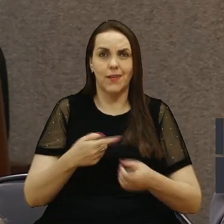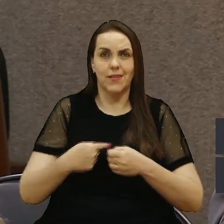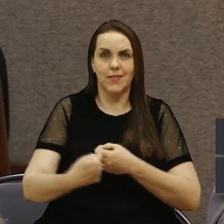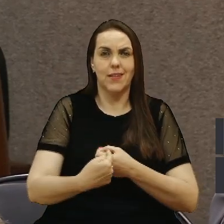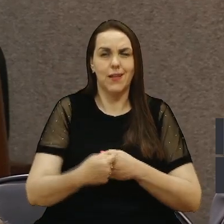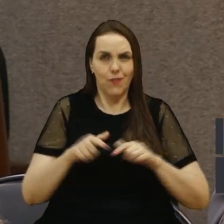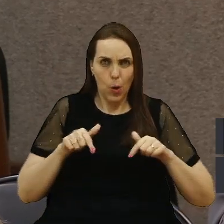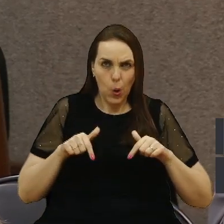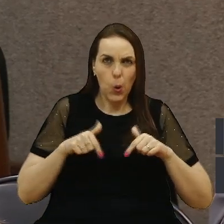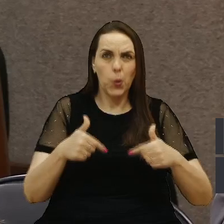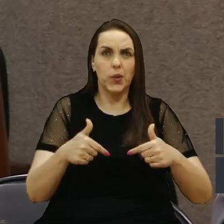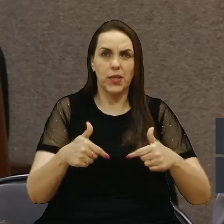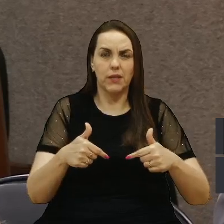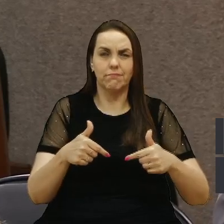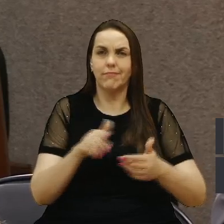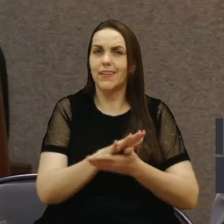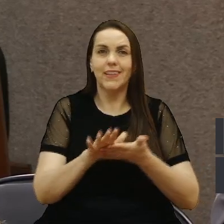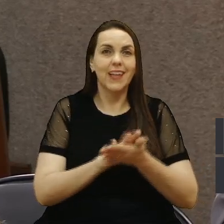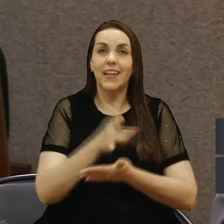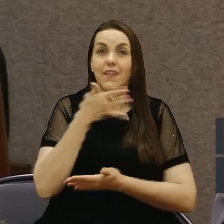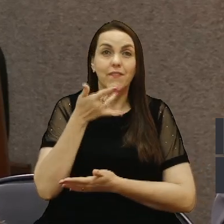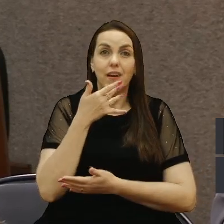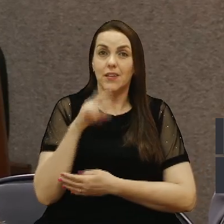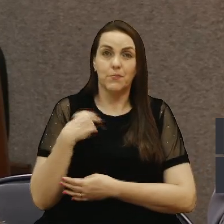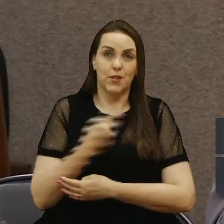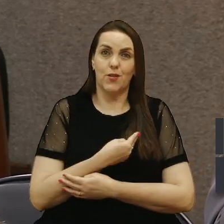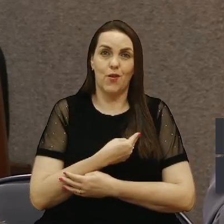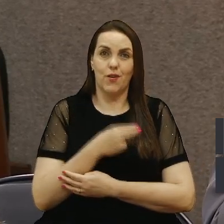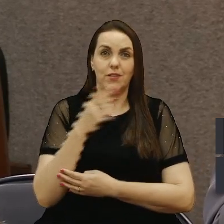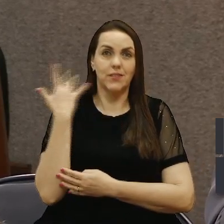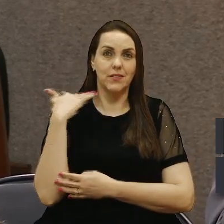à luta, porque nada foi fácil para nós, vereador Andrés.